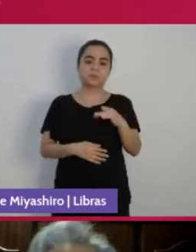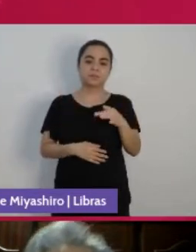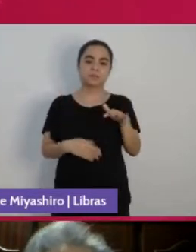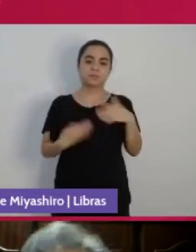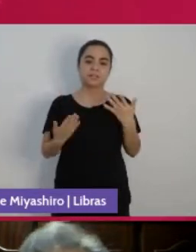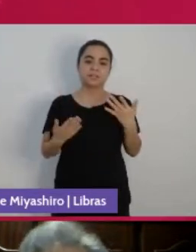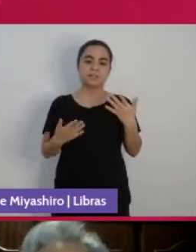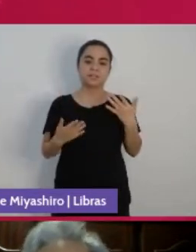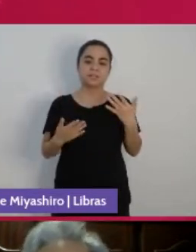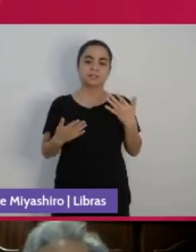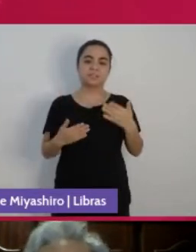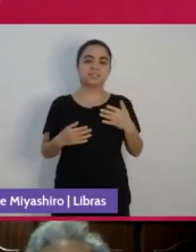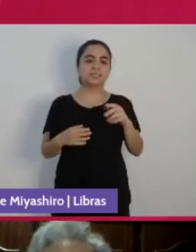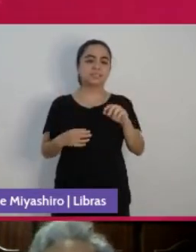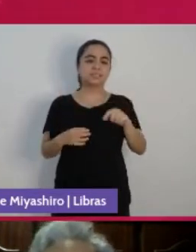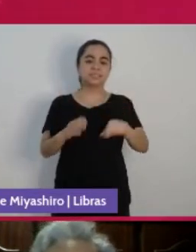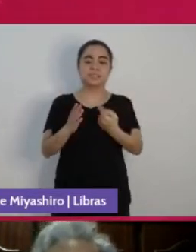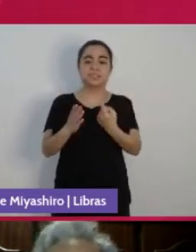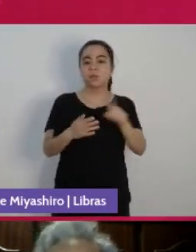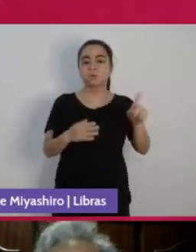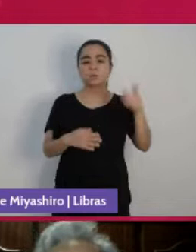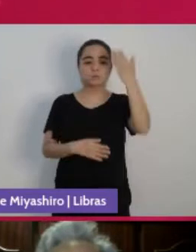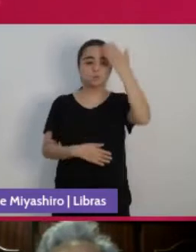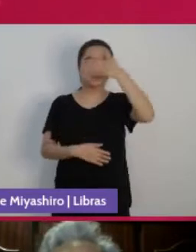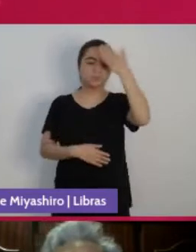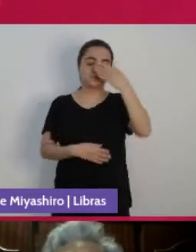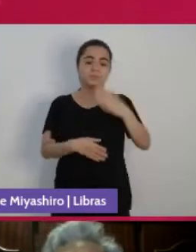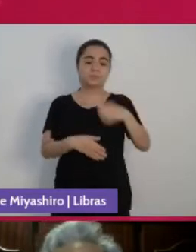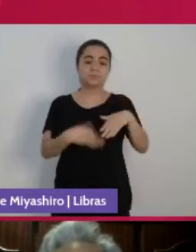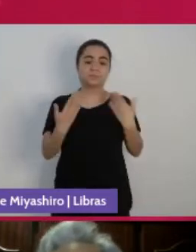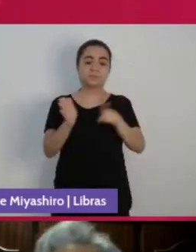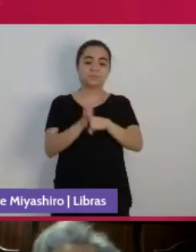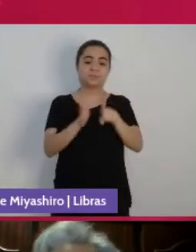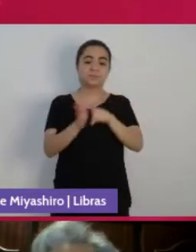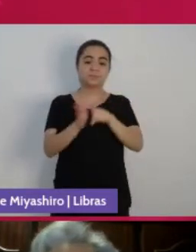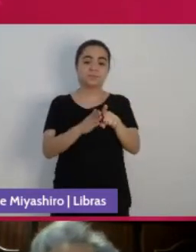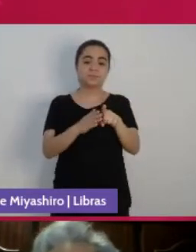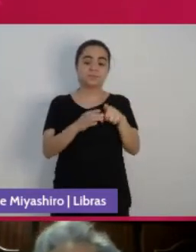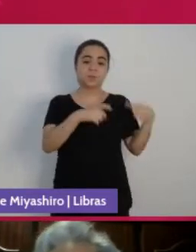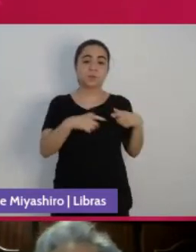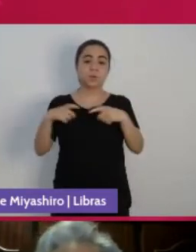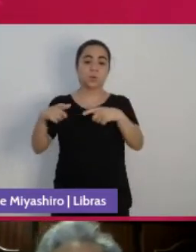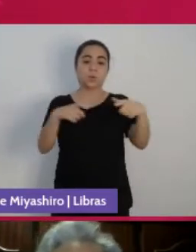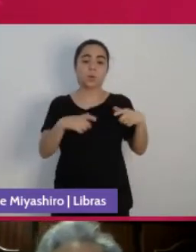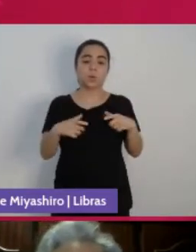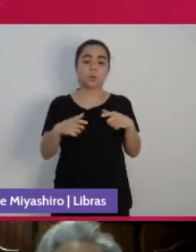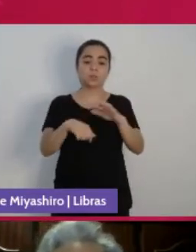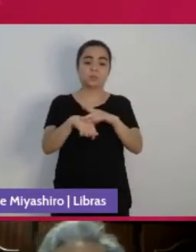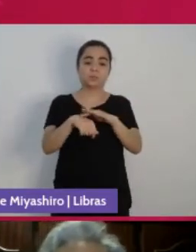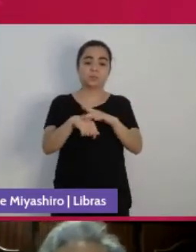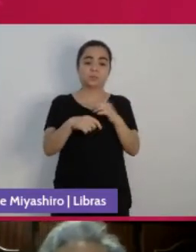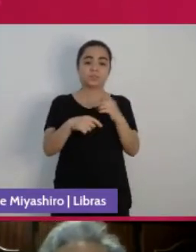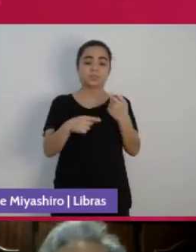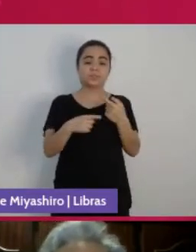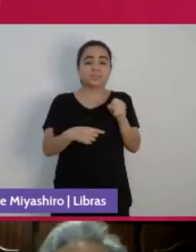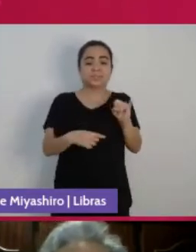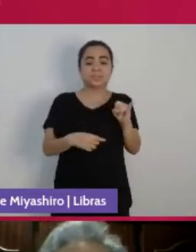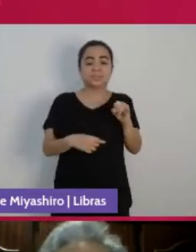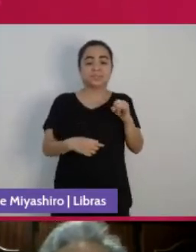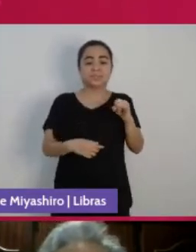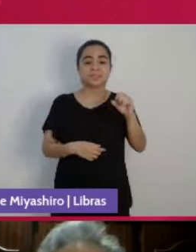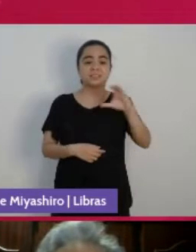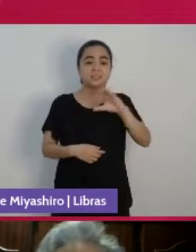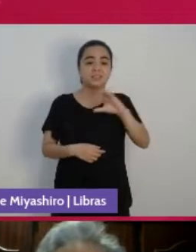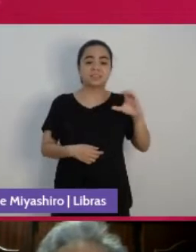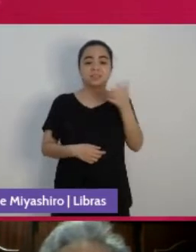na crânio-caudal. E aí ele pergunta, aonde está essa lesão se não apareceu na crânio-caudal? Simples,